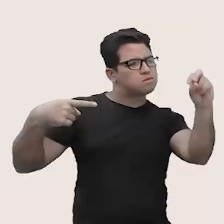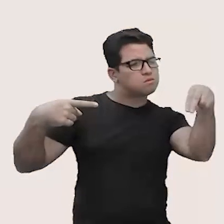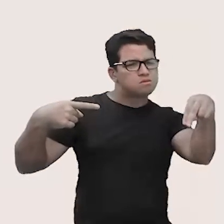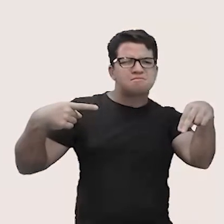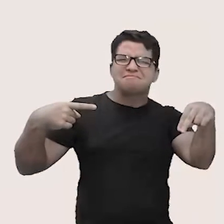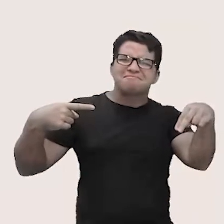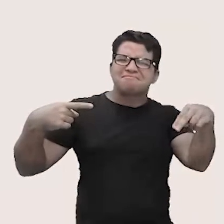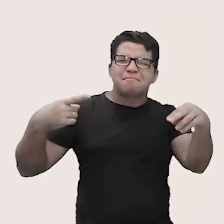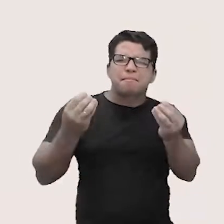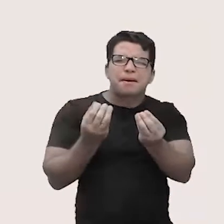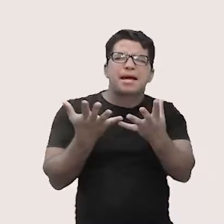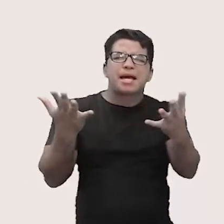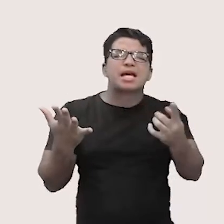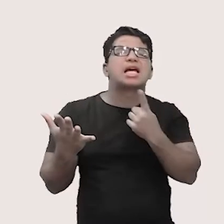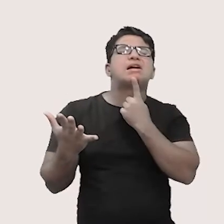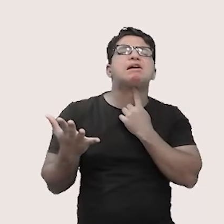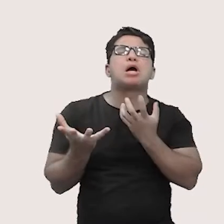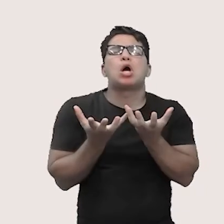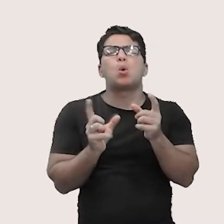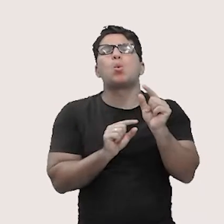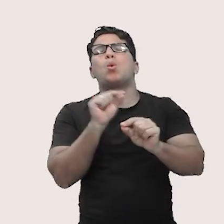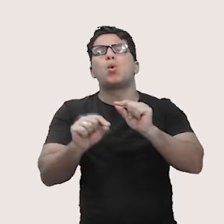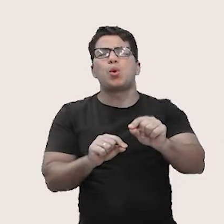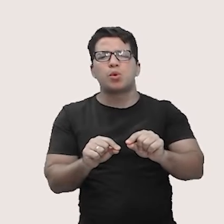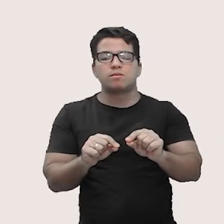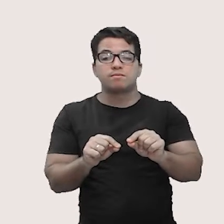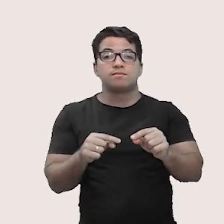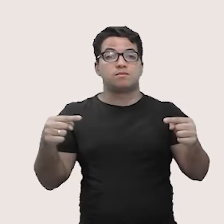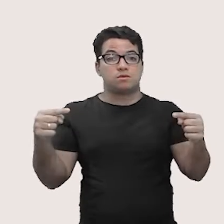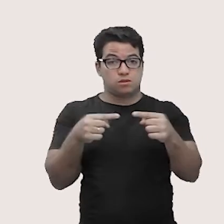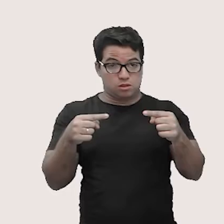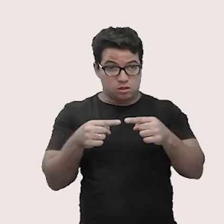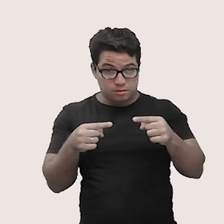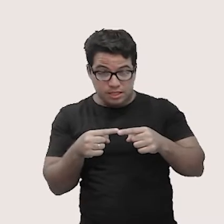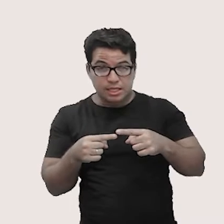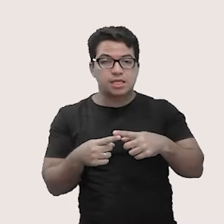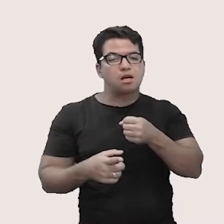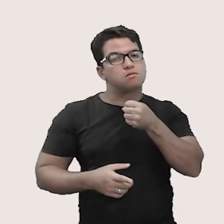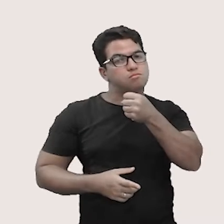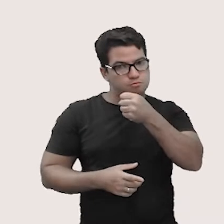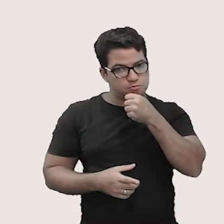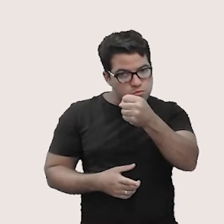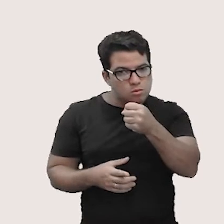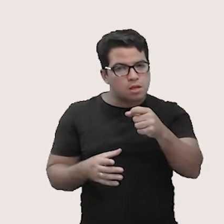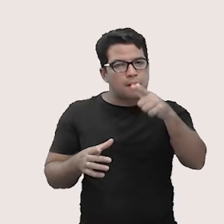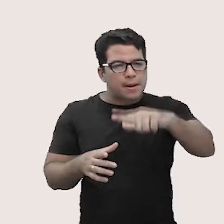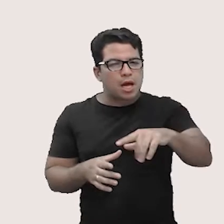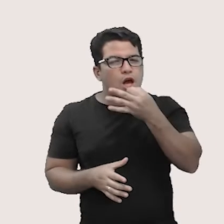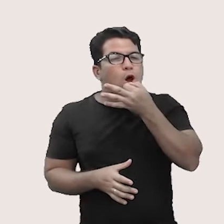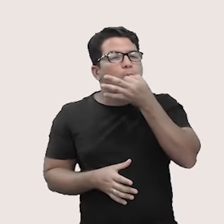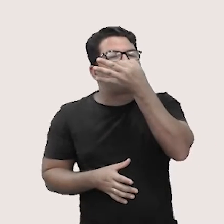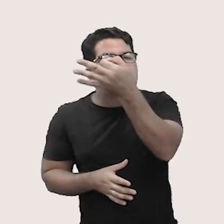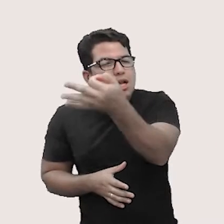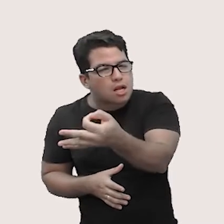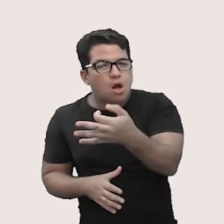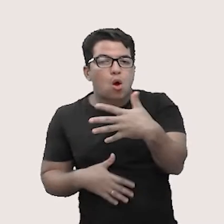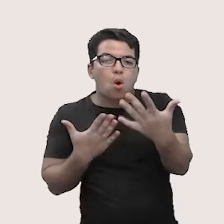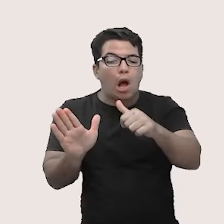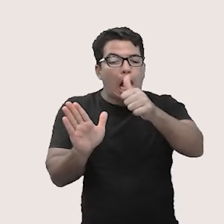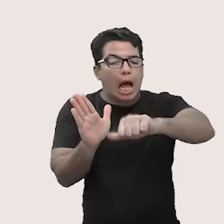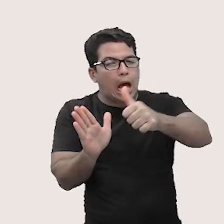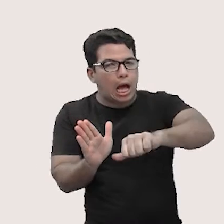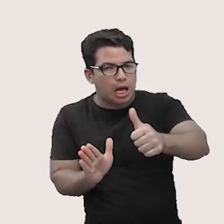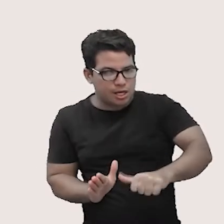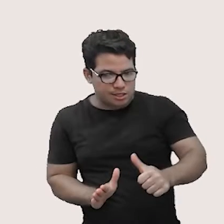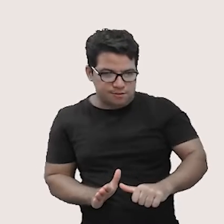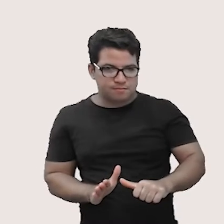O cartoon é um gênero jornalístico considerado opinativo ou analítico, porque ele faz uma crítica, ou